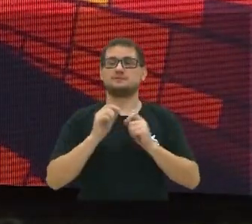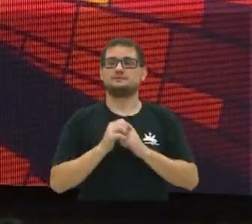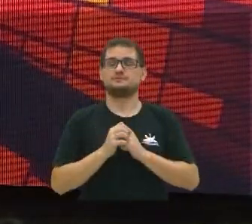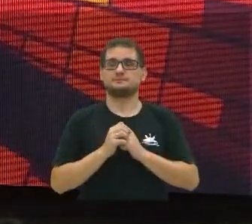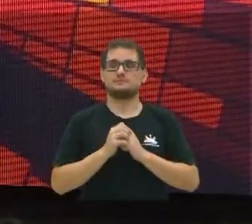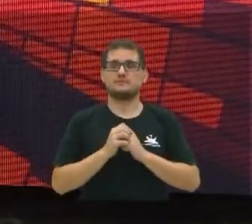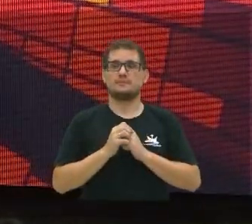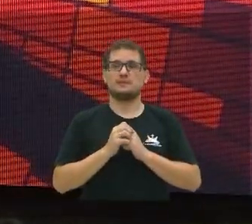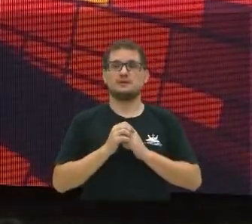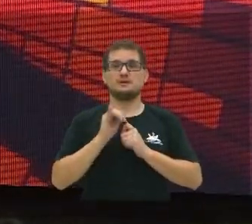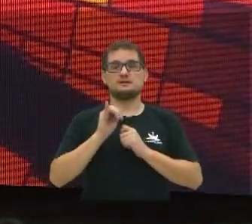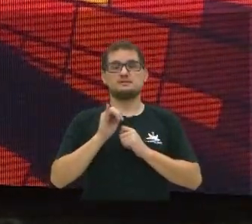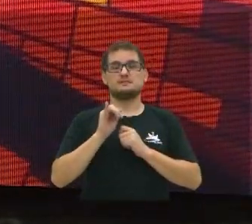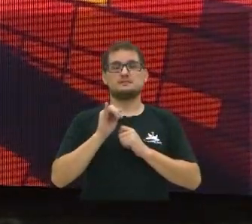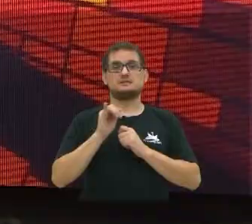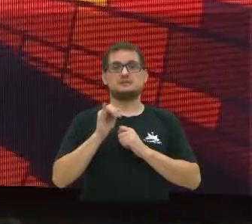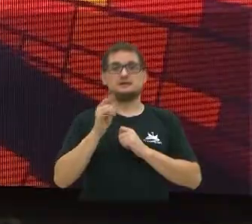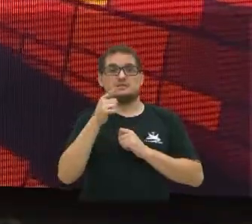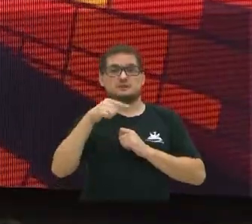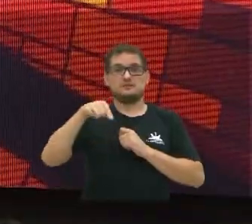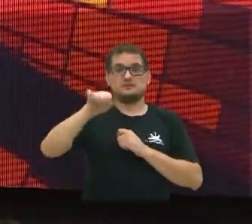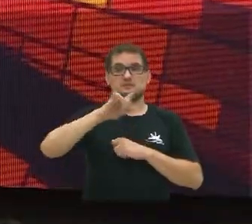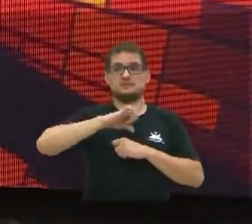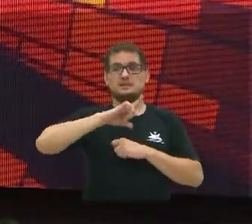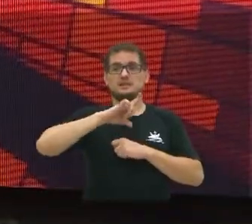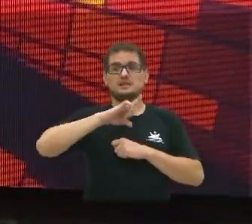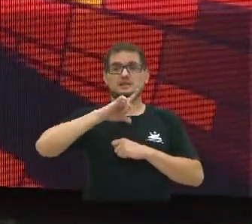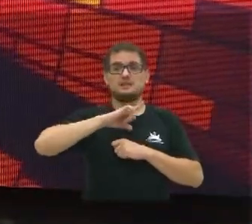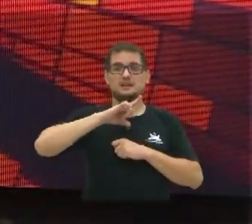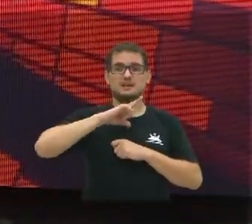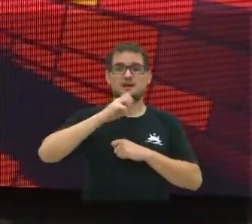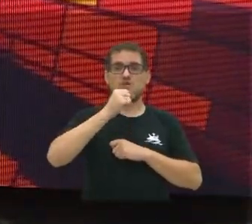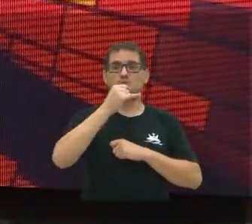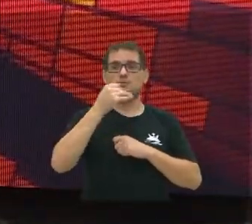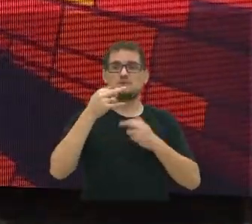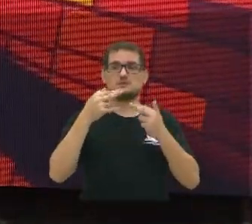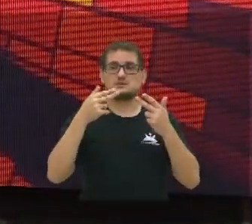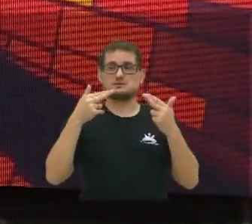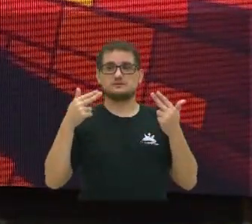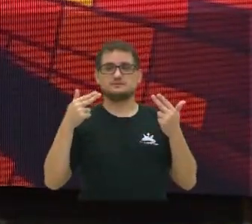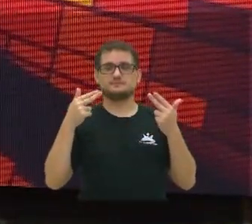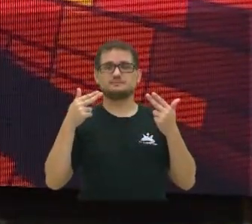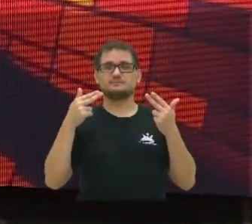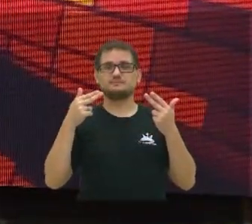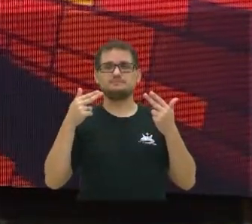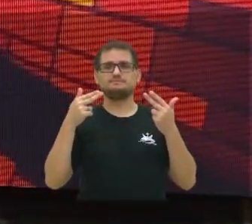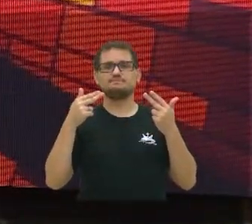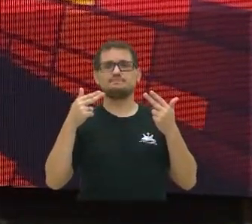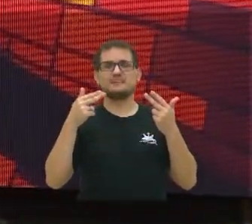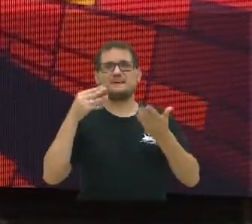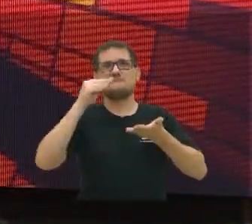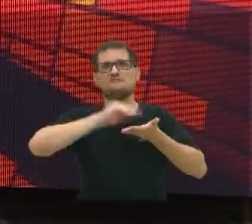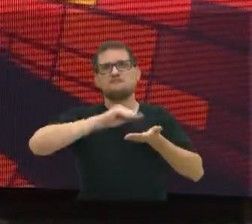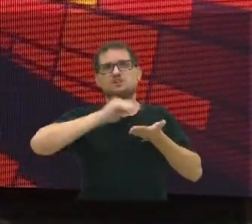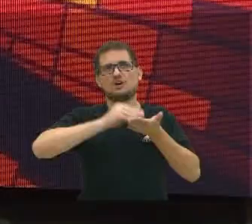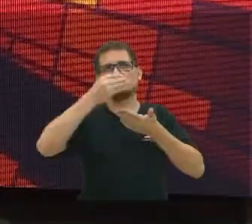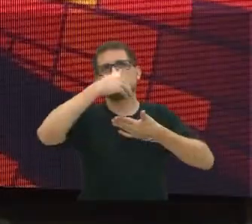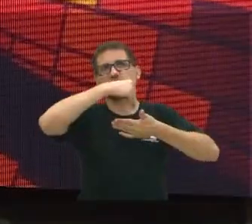se existe dentro de você lacunas, vazios, Divino Espírito Santo,